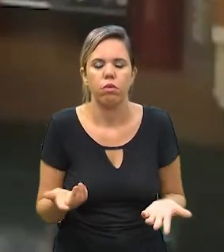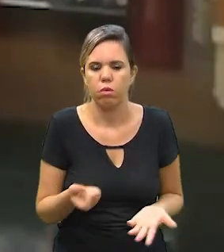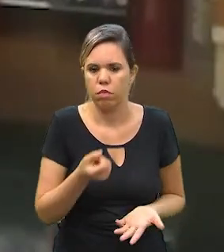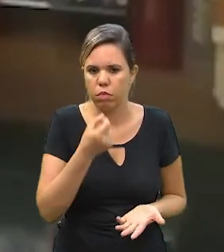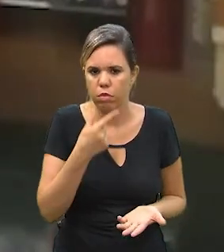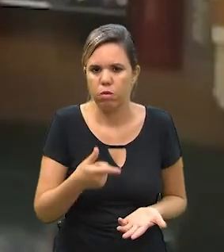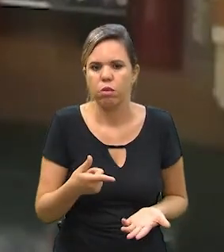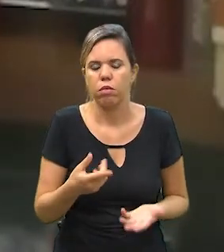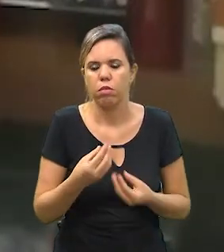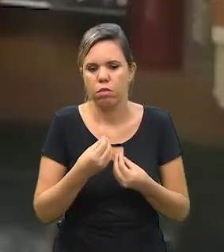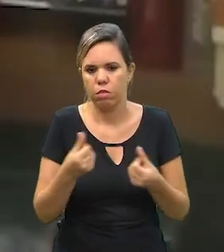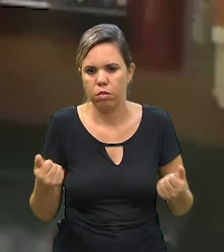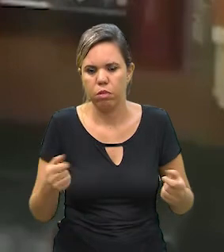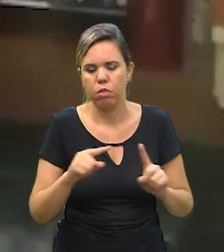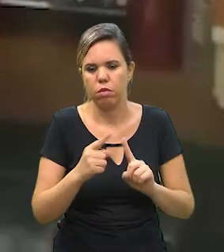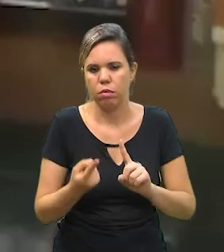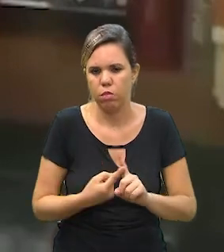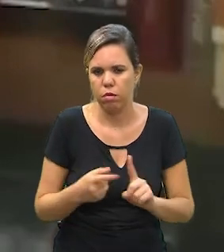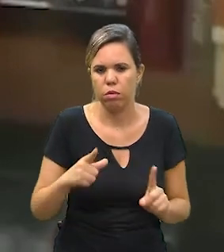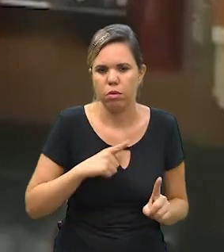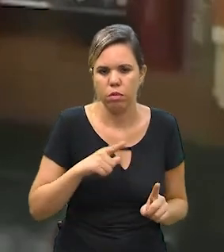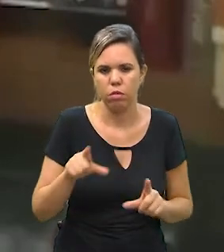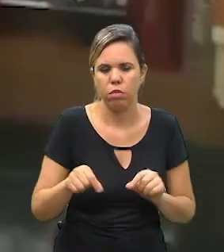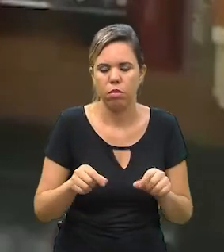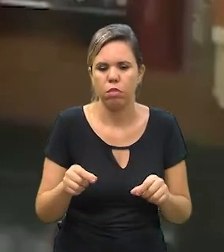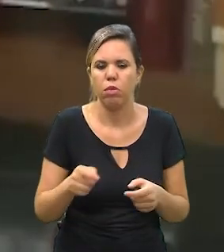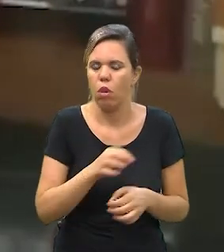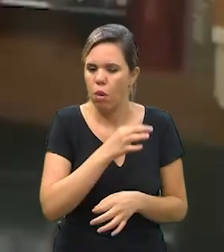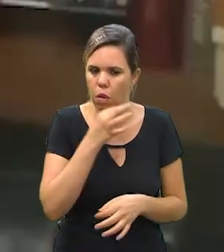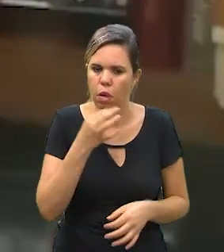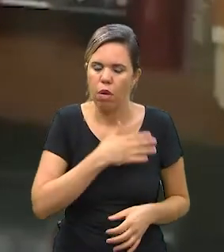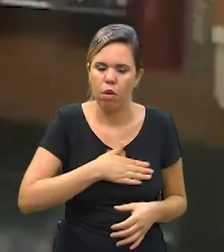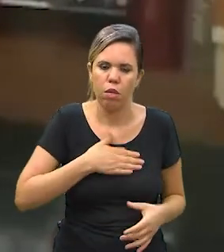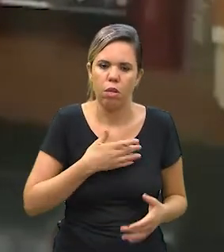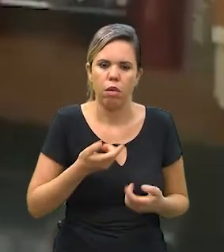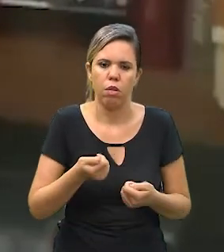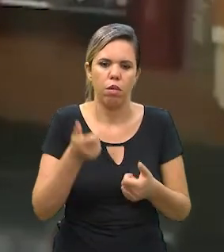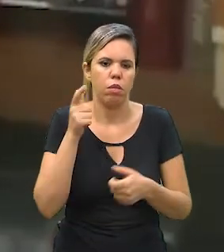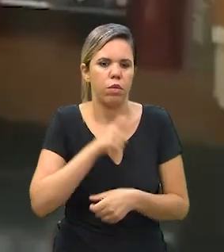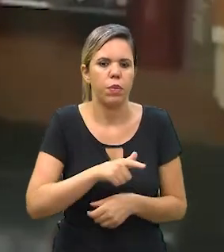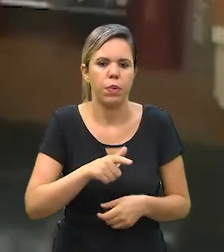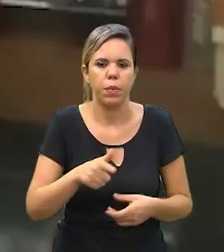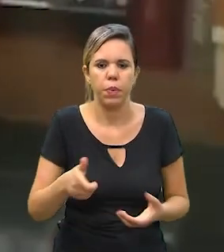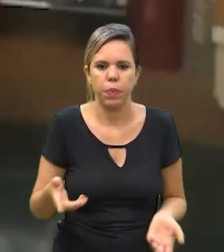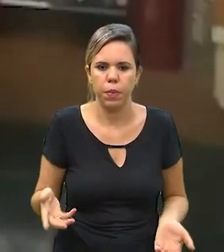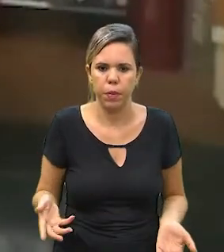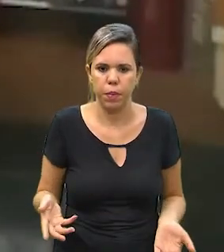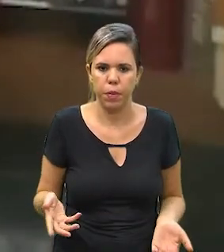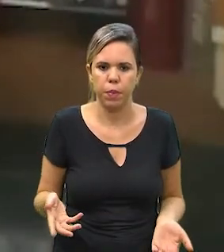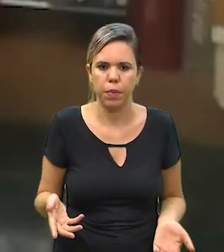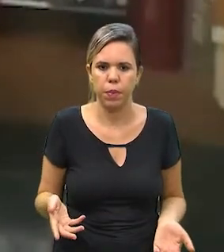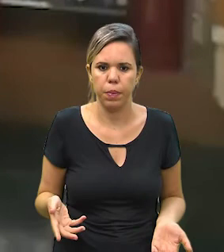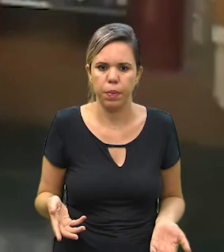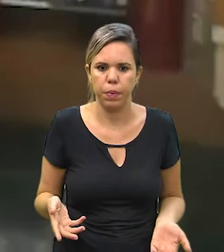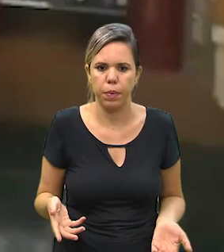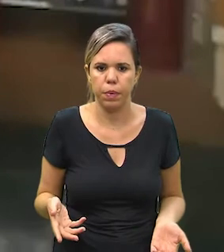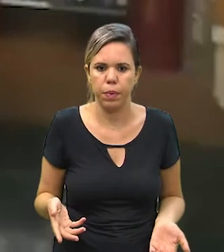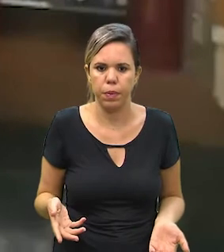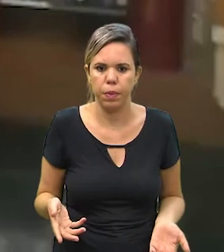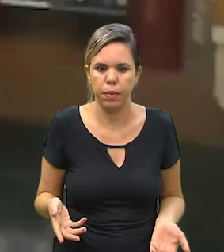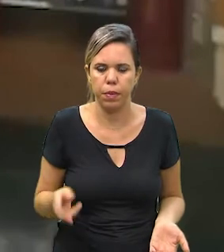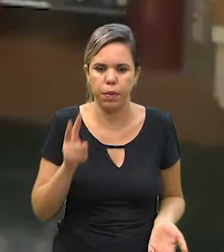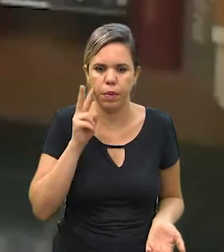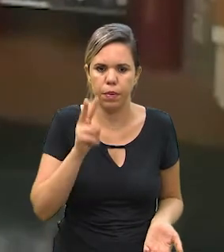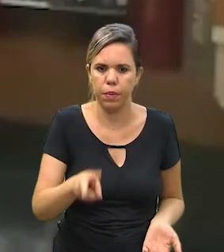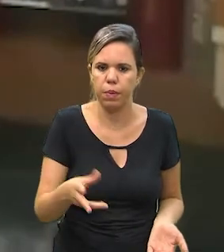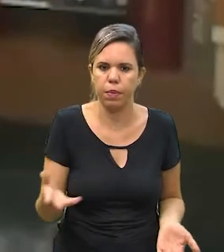diminuição da mortalidade materna. Você tem grandes benefícios com esse tipo de recurso. Agora, você tem que ver para o